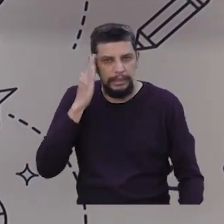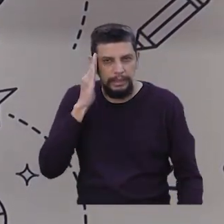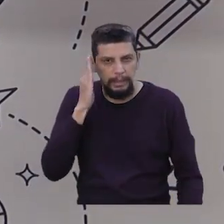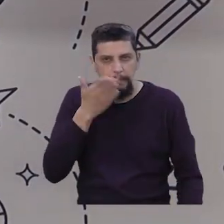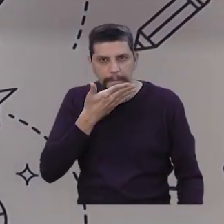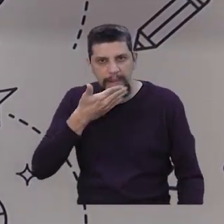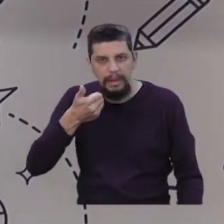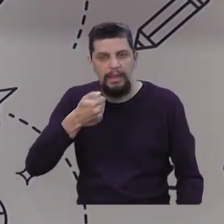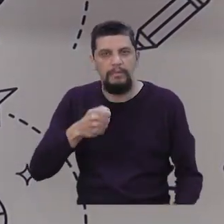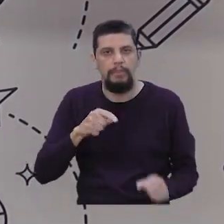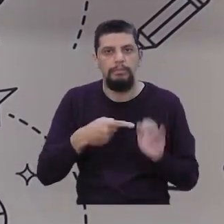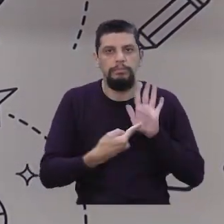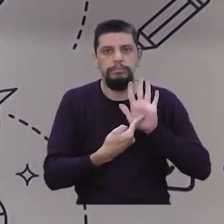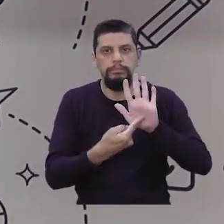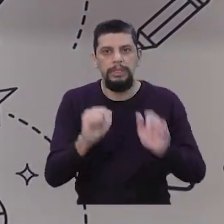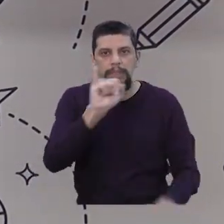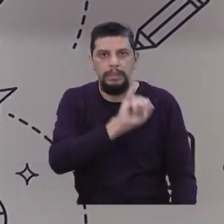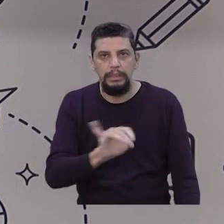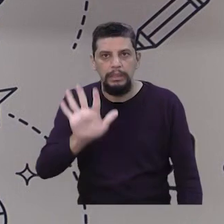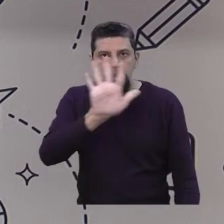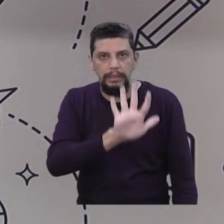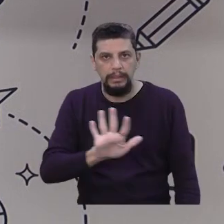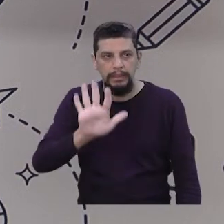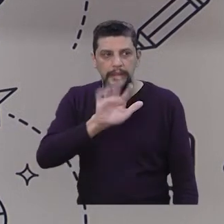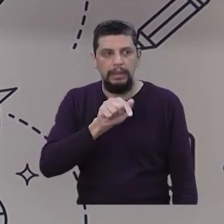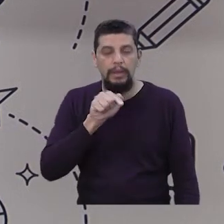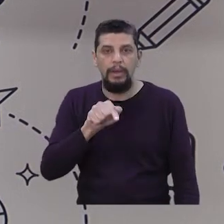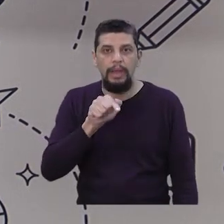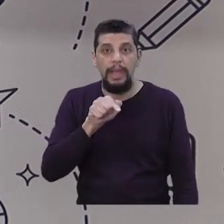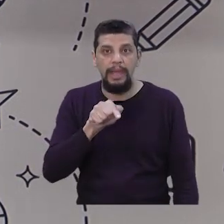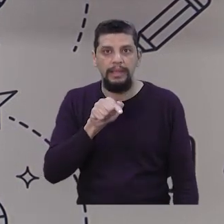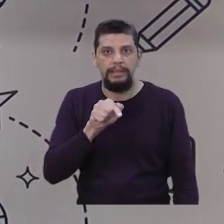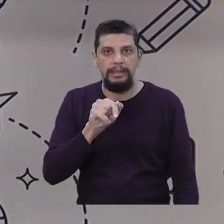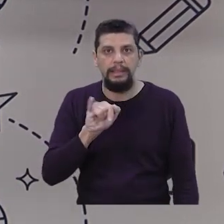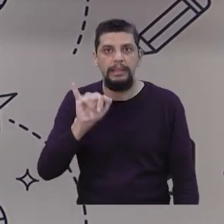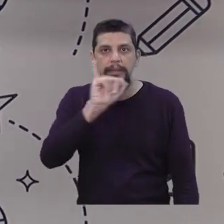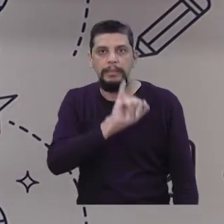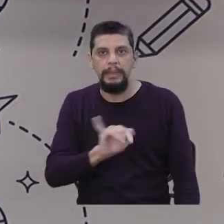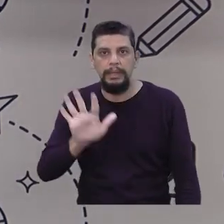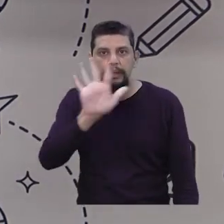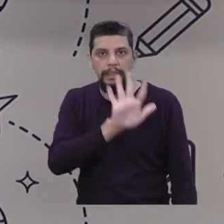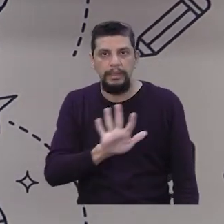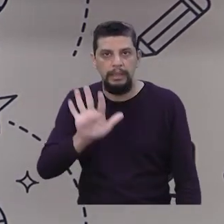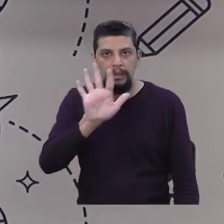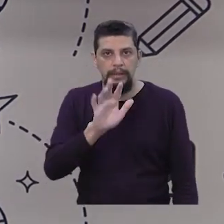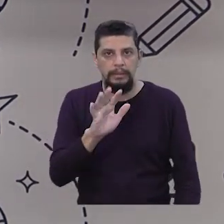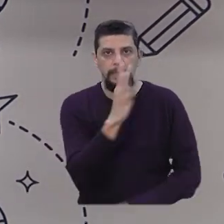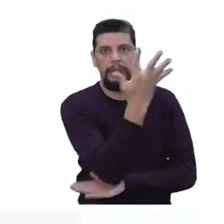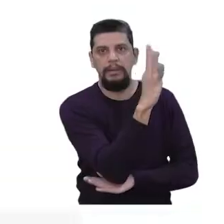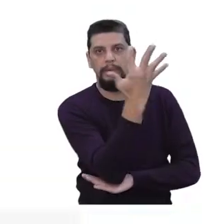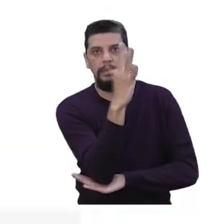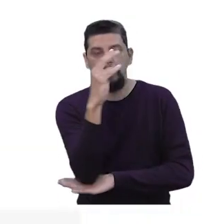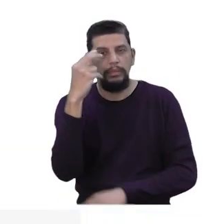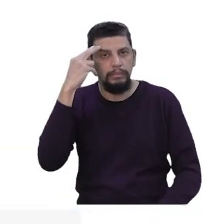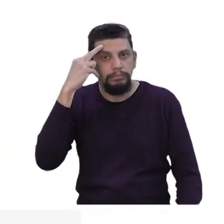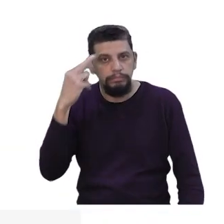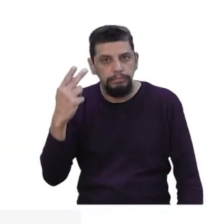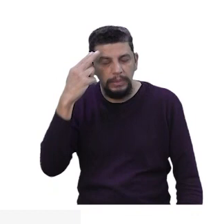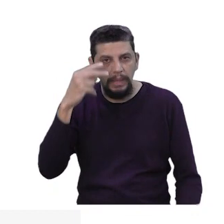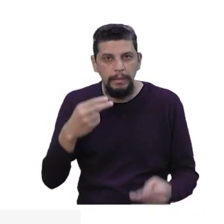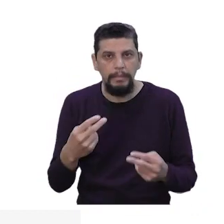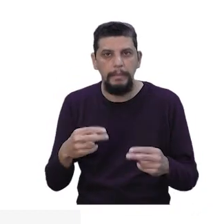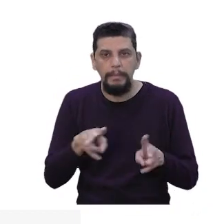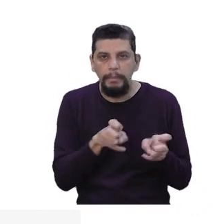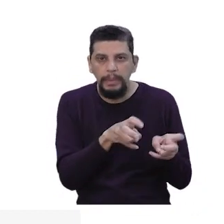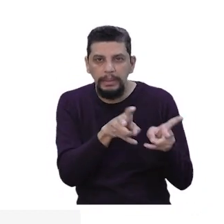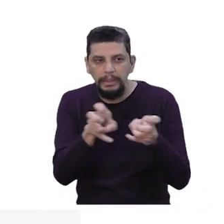melhor, vou te mostrar uma imagem, olha só. Essa aqui é uma imagem de uma árvore normal. Perceba